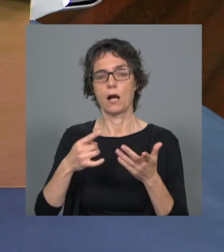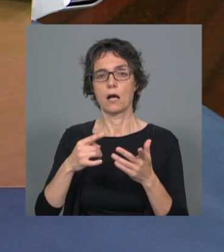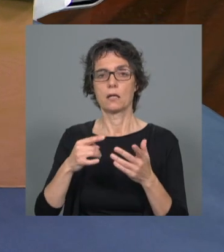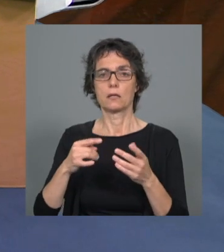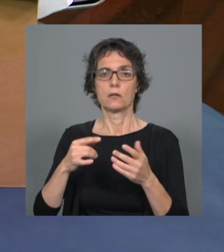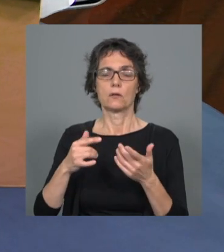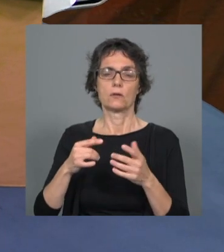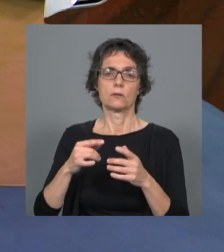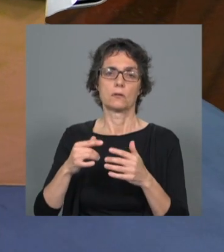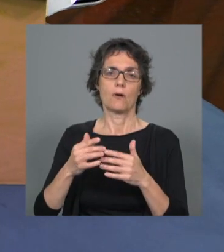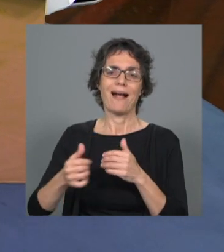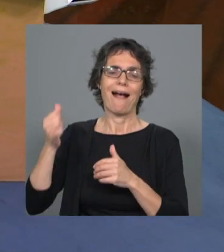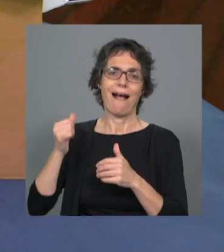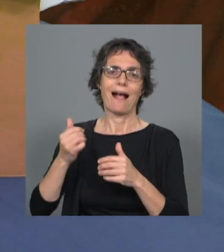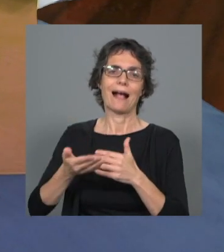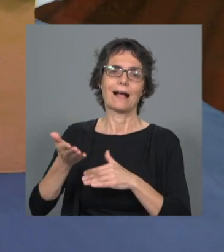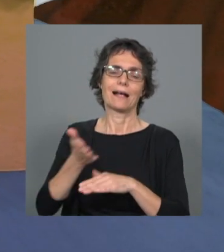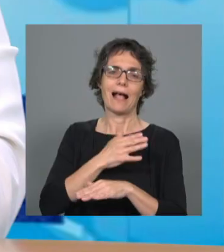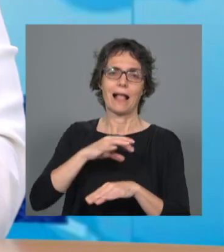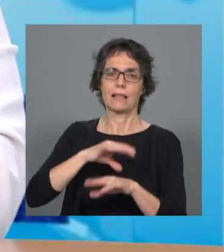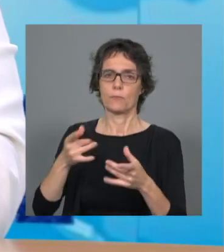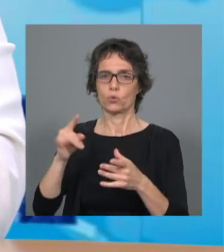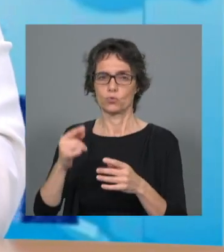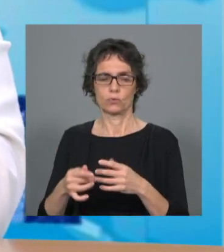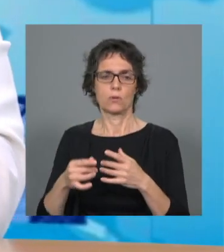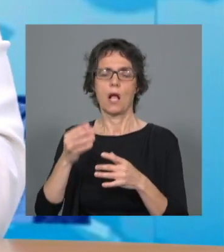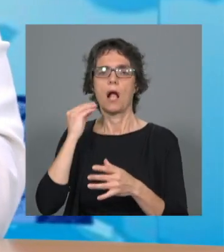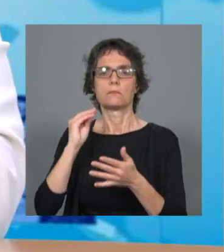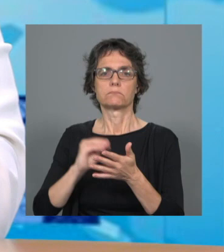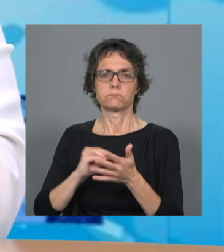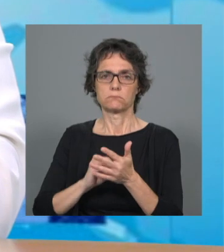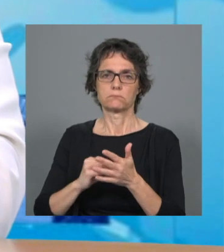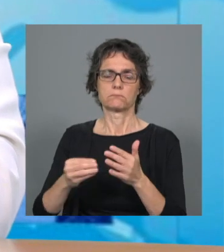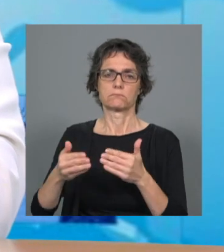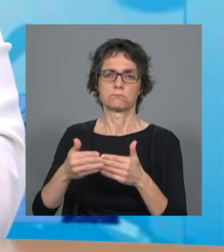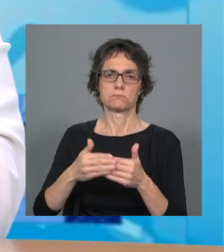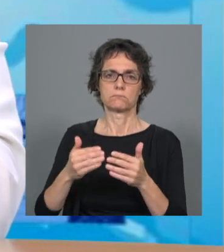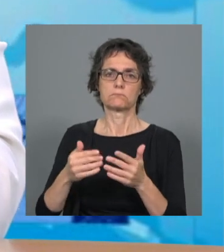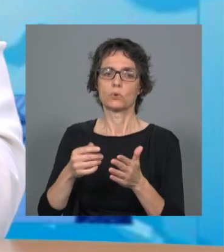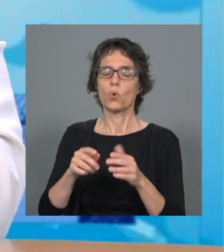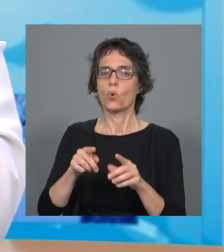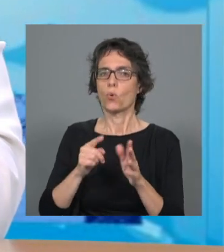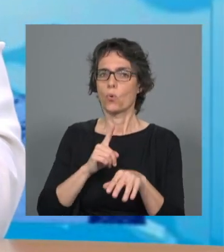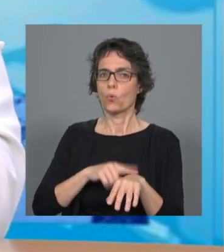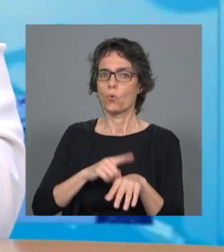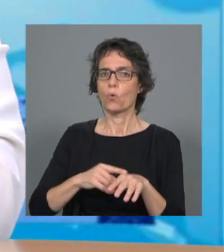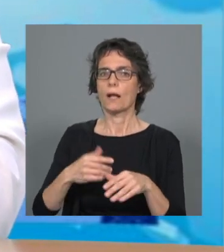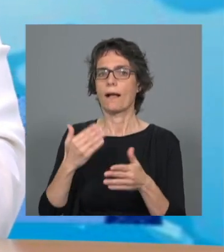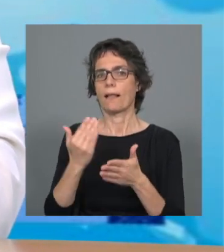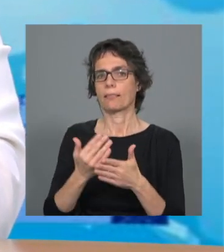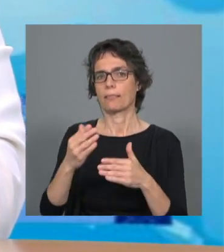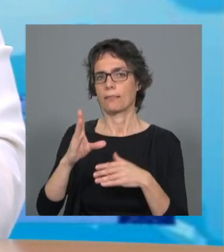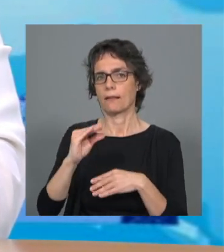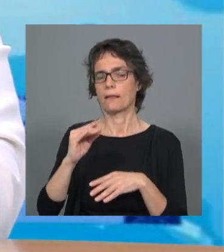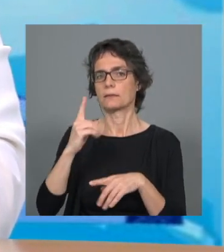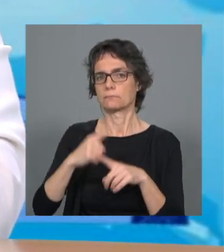extra-pandemia, que a restauração não possa ficar aberta até mais tarde, que mantenha as 10h30 da noite como